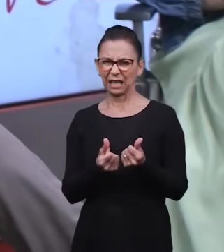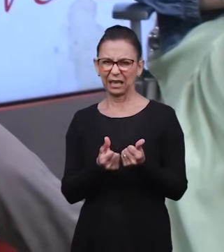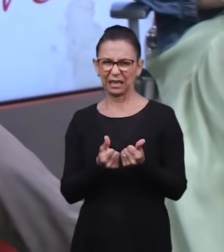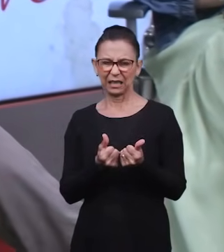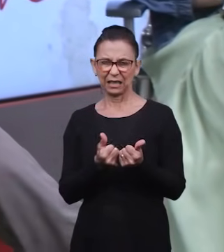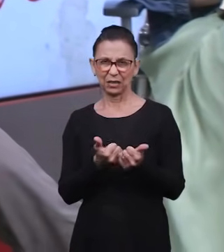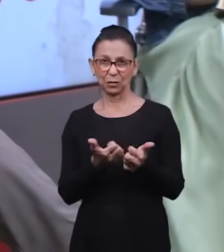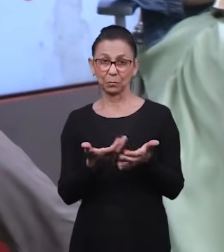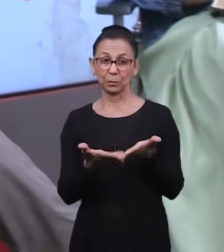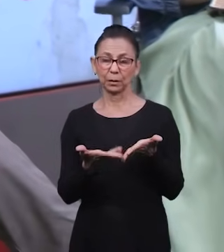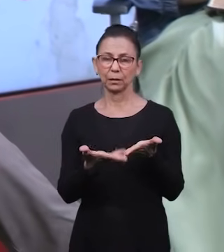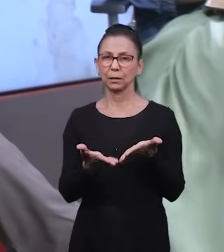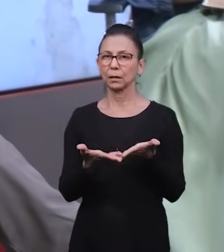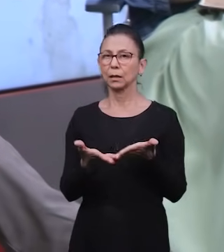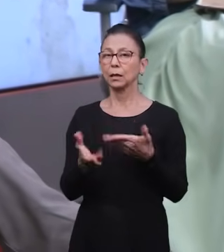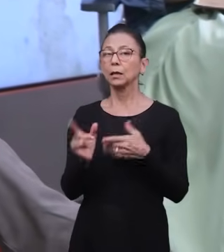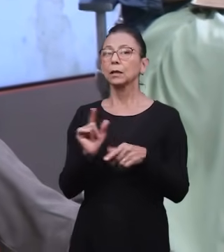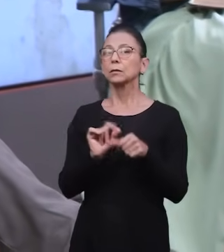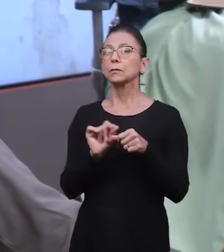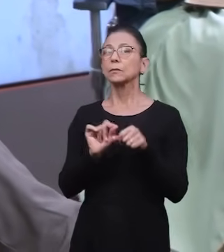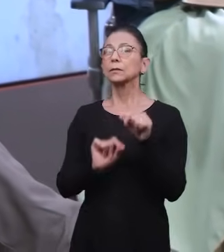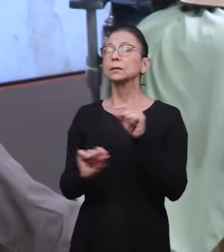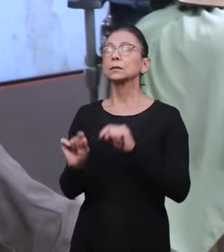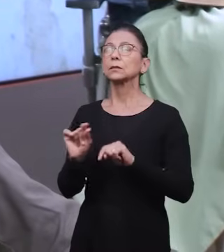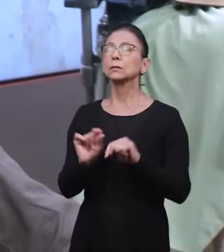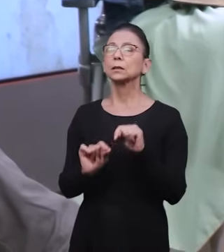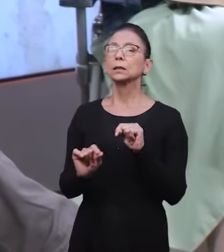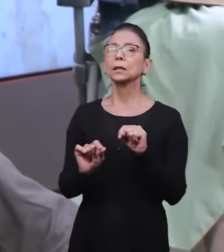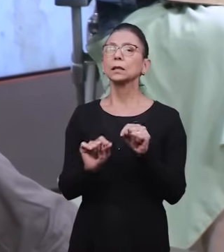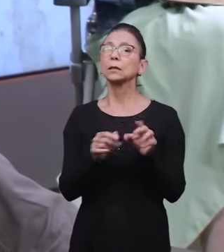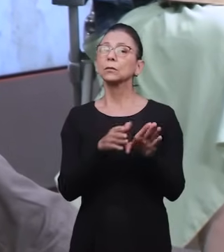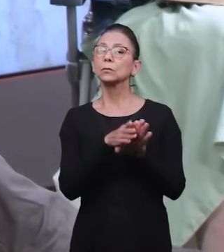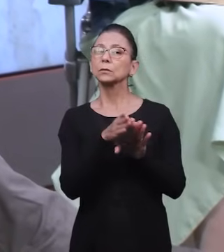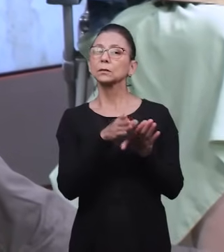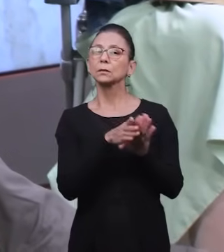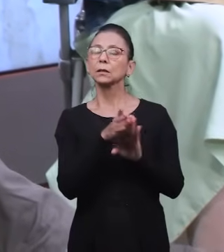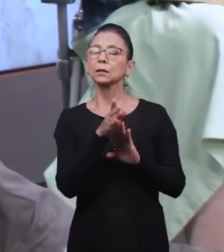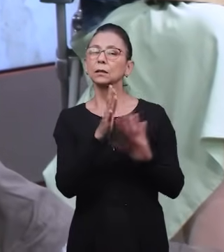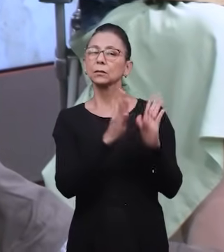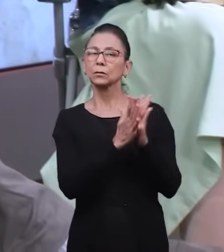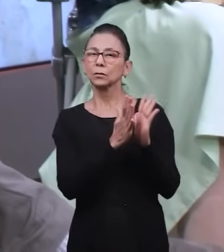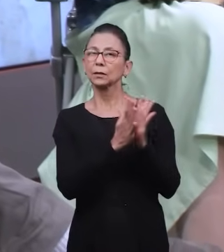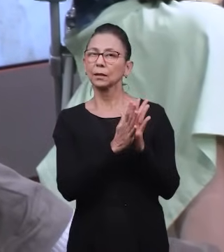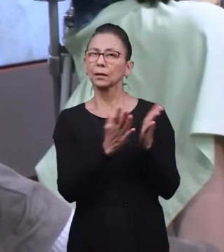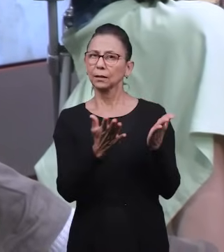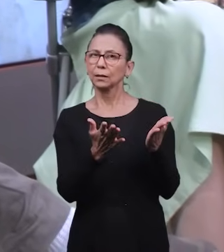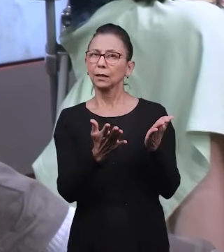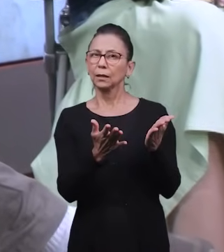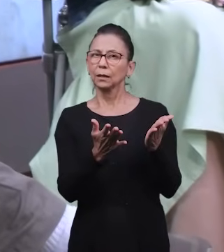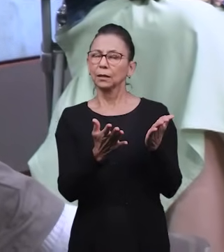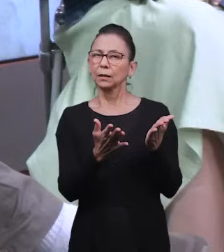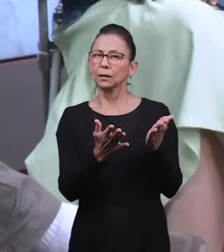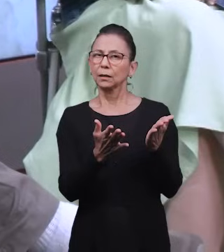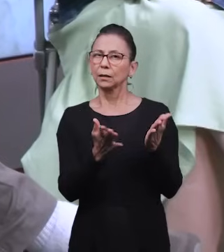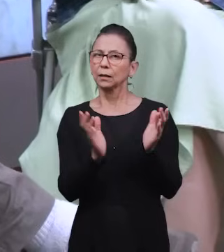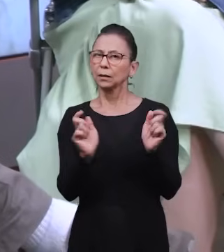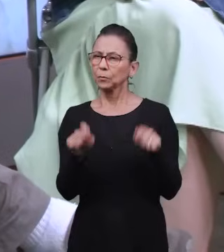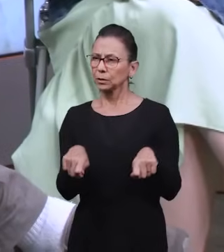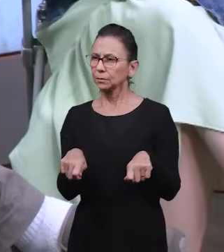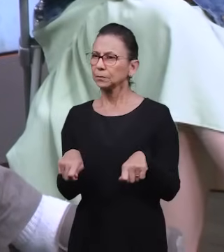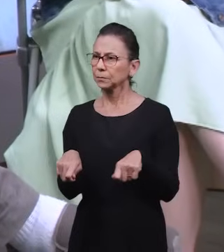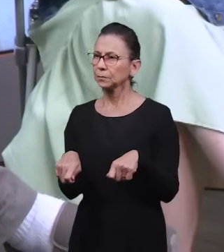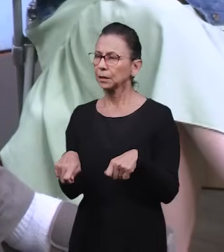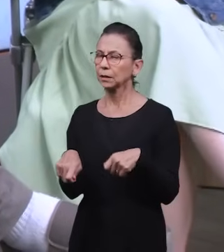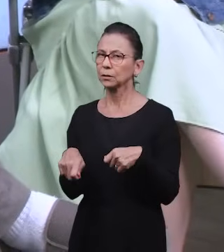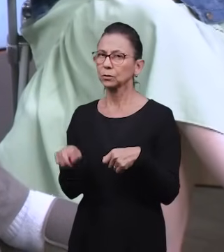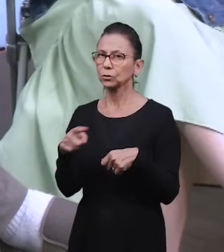preço, orar ao Senhor, né, chamar, dar um conselho, orar com a pessoa. Quer dizer, também existe